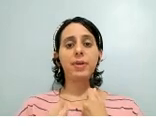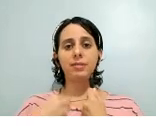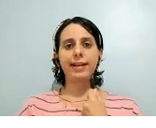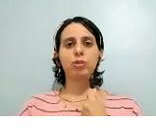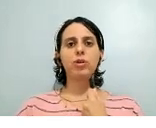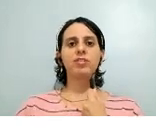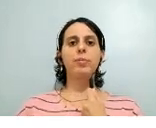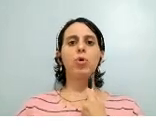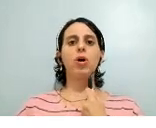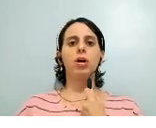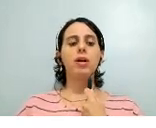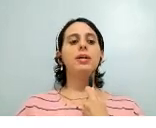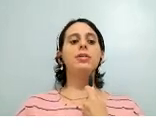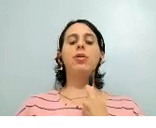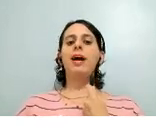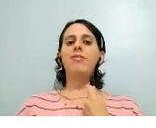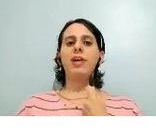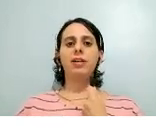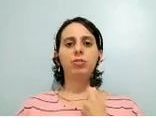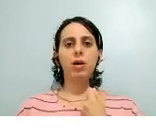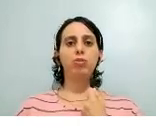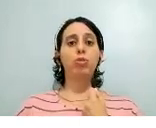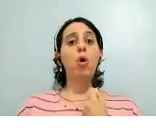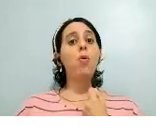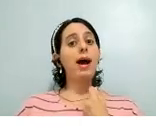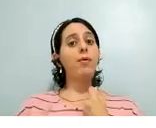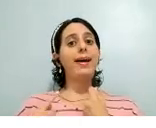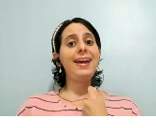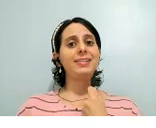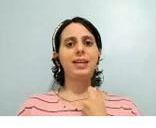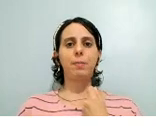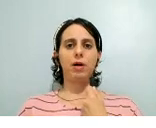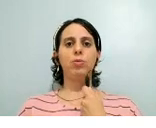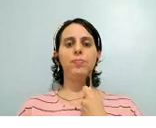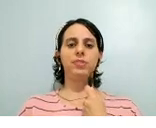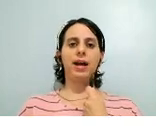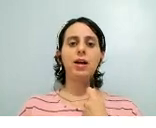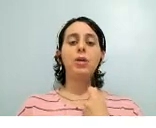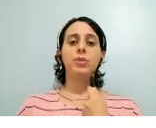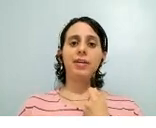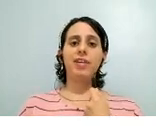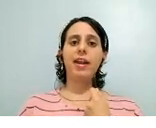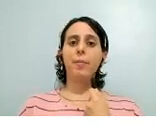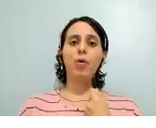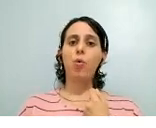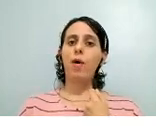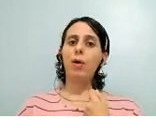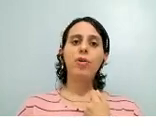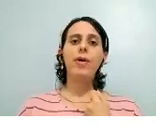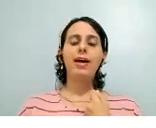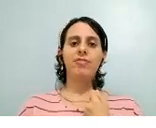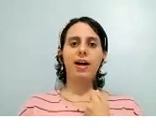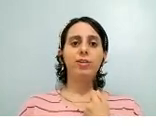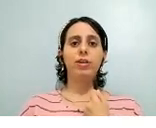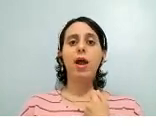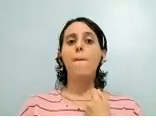vai para dentro da nossa boca. Então, lavar as mãos com água e sabão, tá? Porque lavar a mão com água